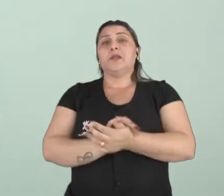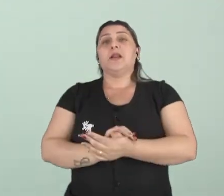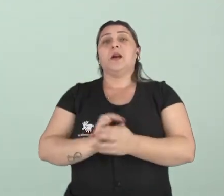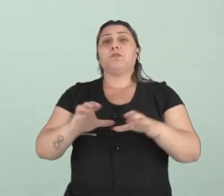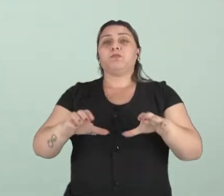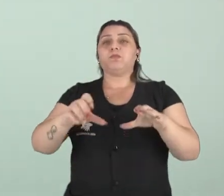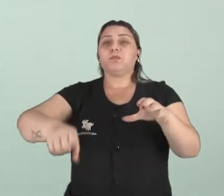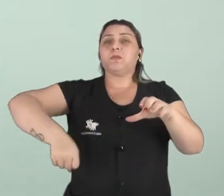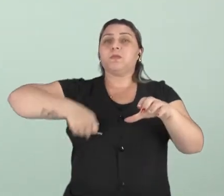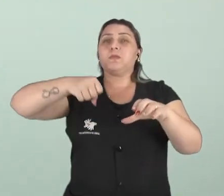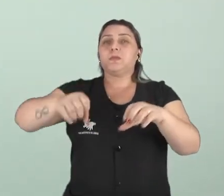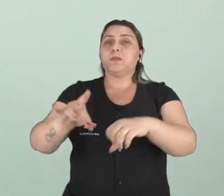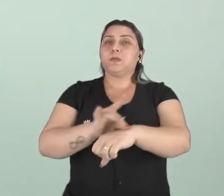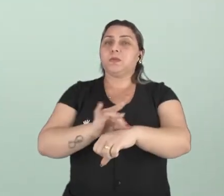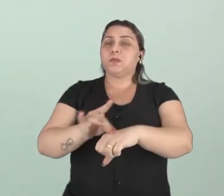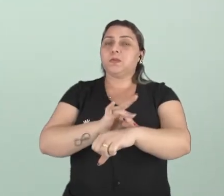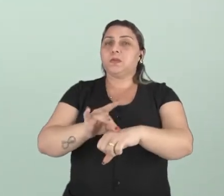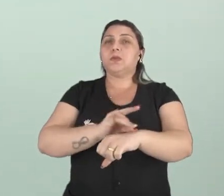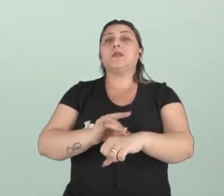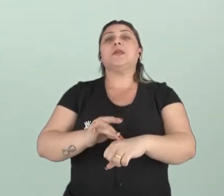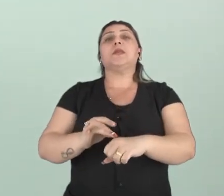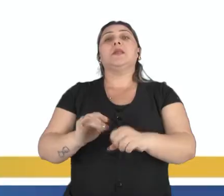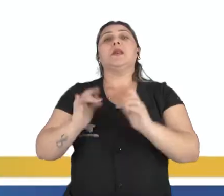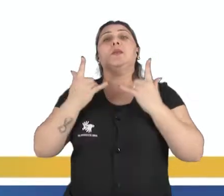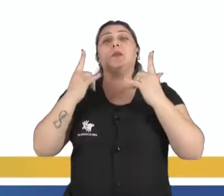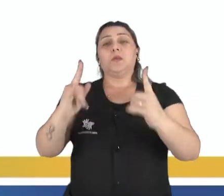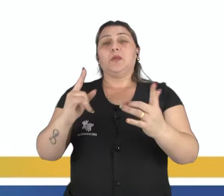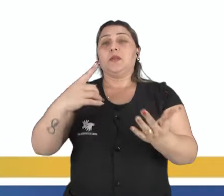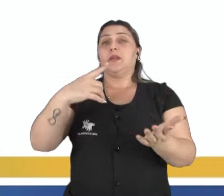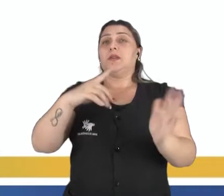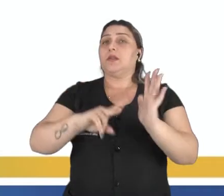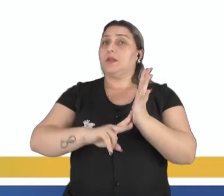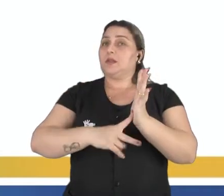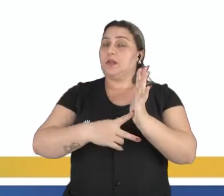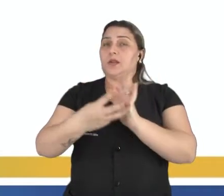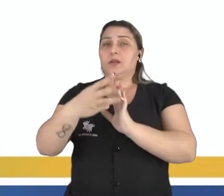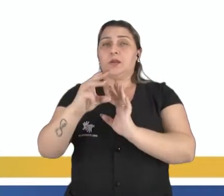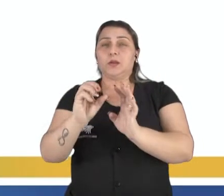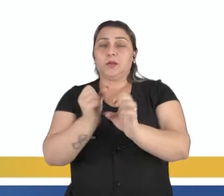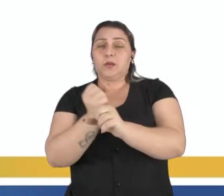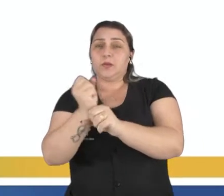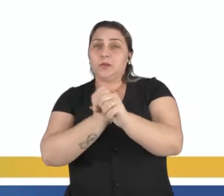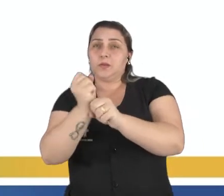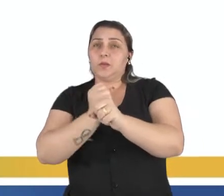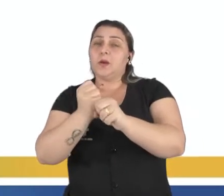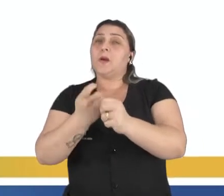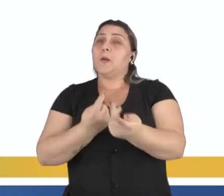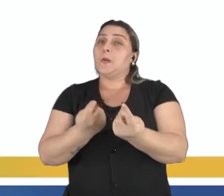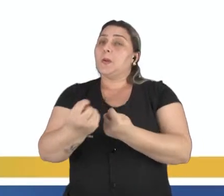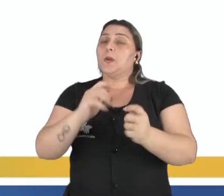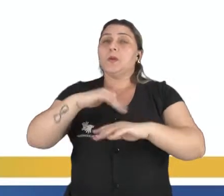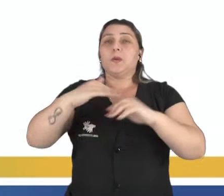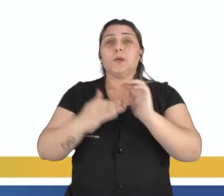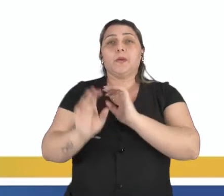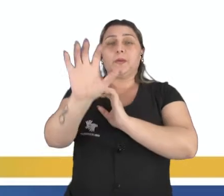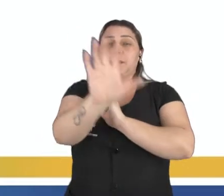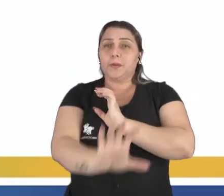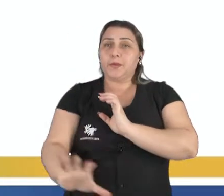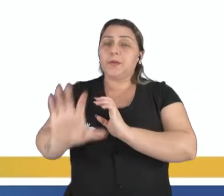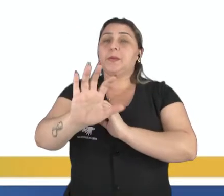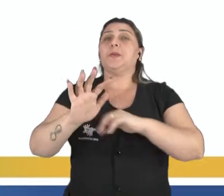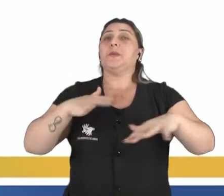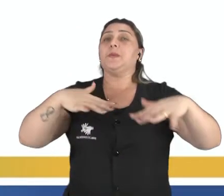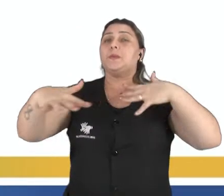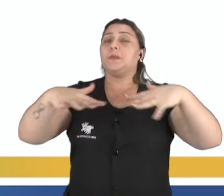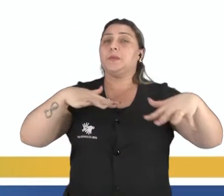aí da borracha, né? O Bolivia Syndication, que por 30 anos assumiria o controle total da região, incluindo a